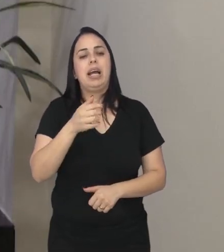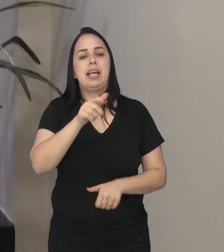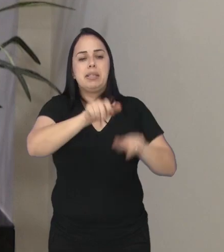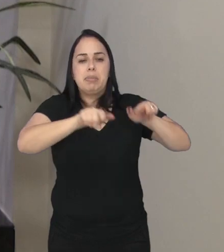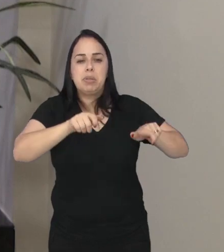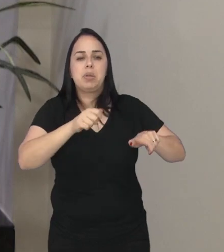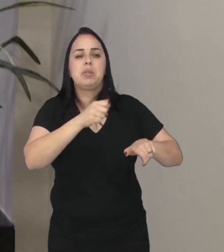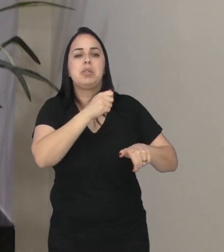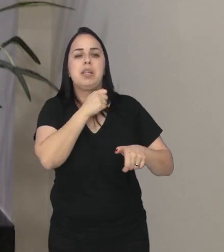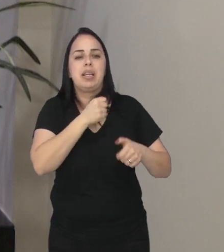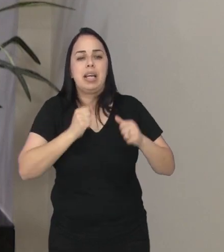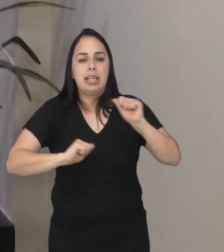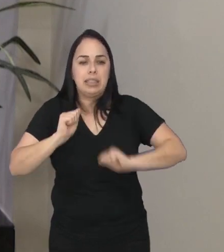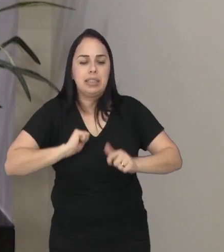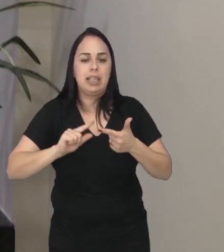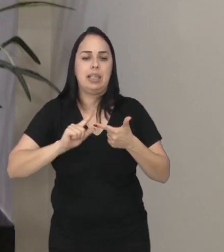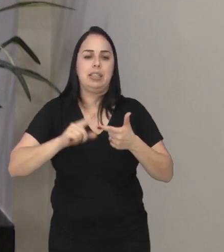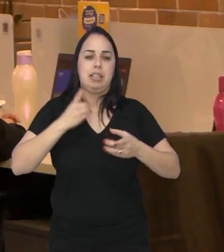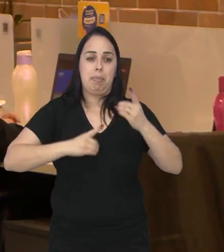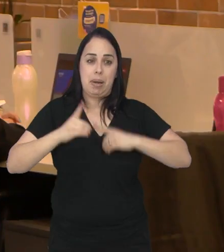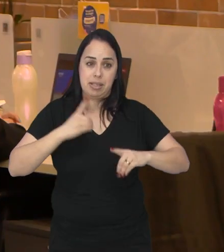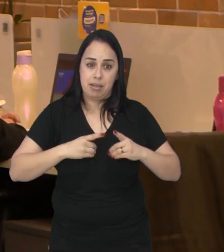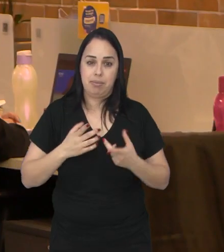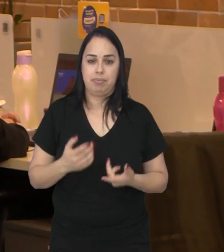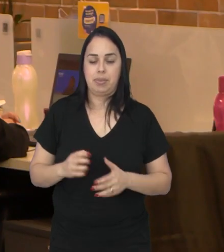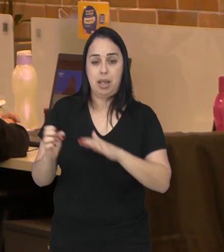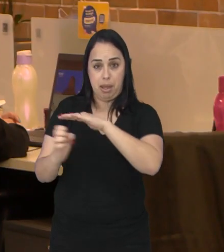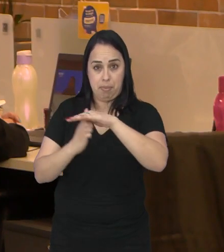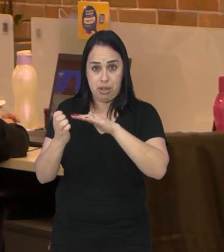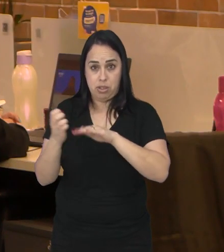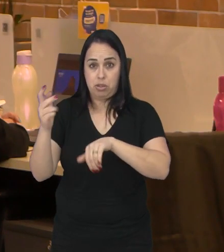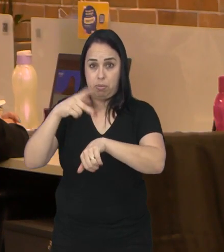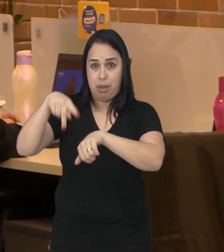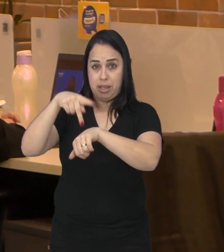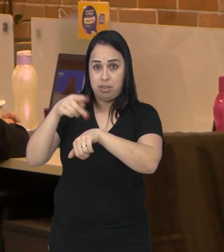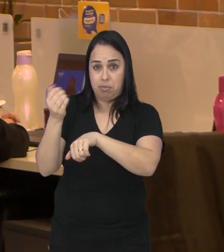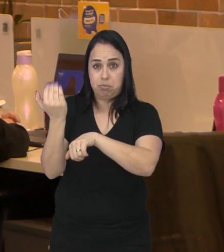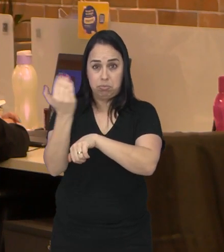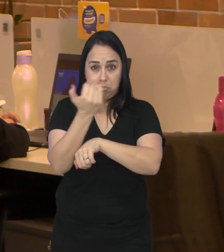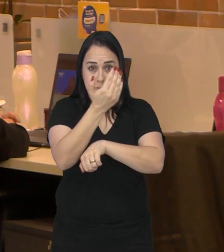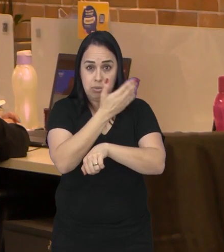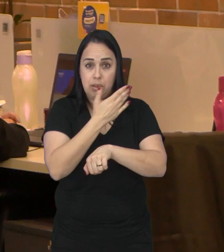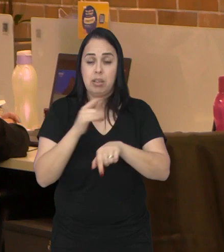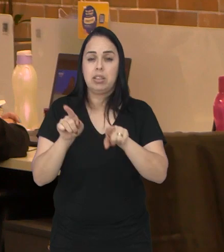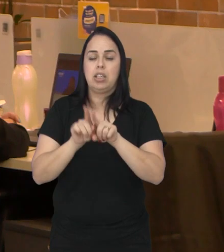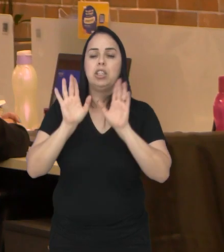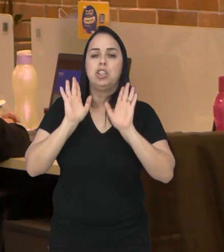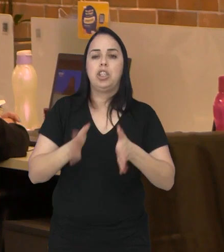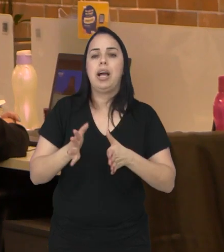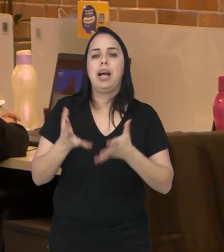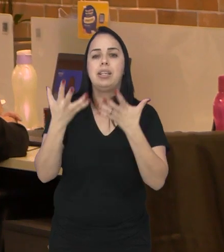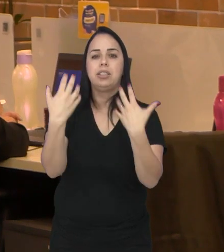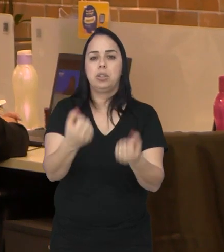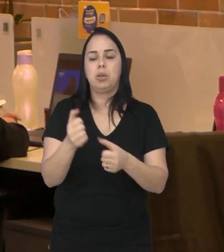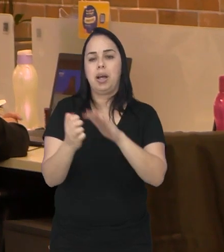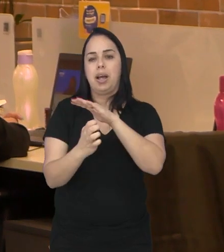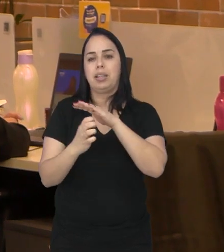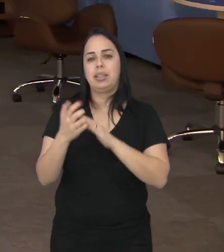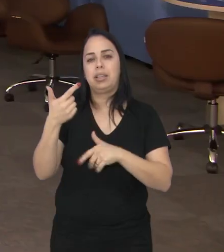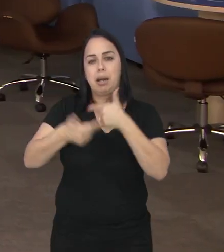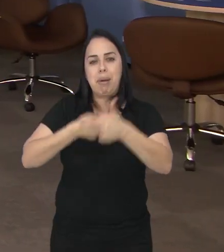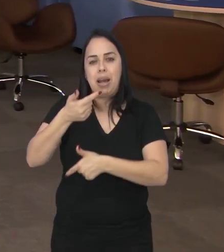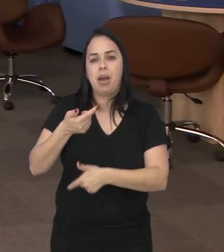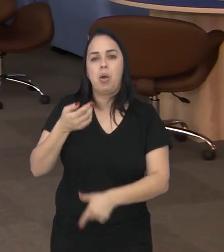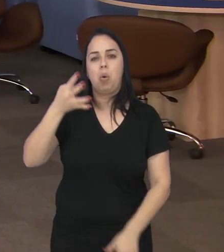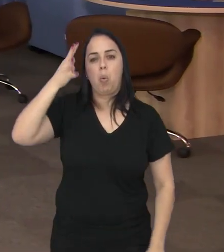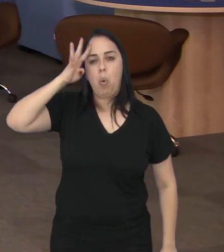de ansiedade depressão empresas de vários países já uma semana de trabalho de quatro dias